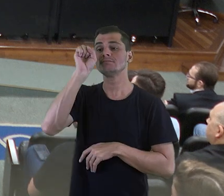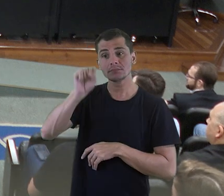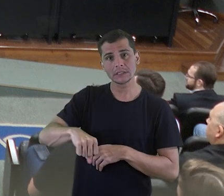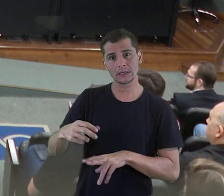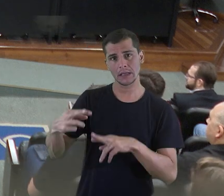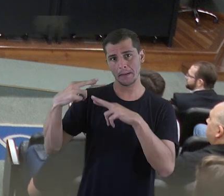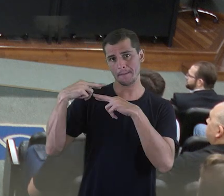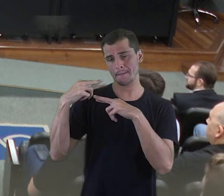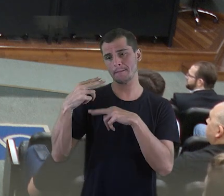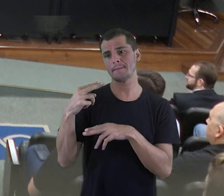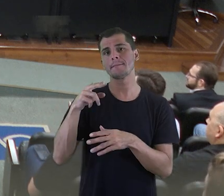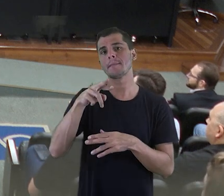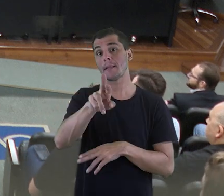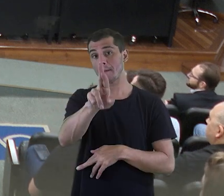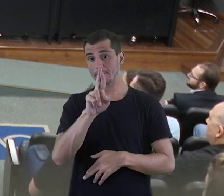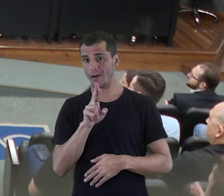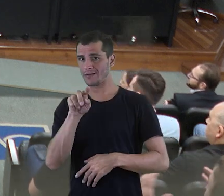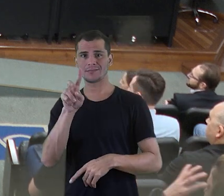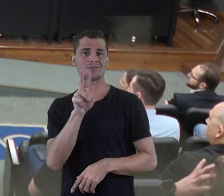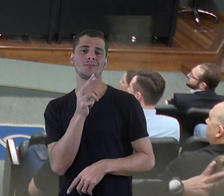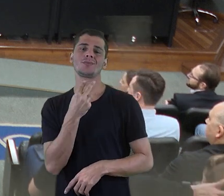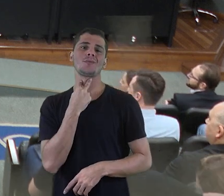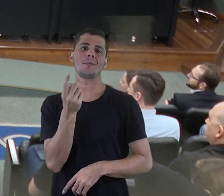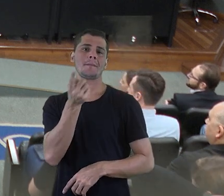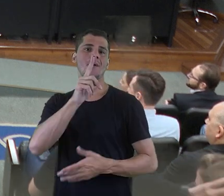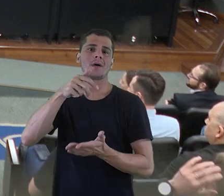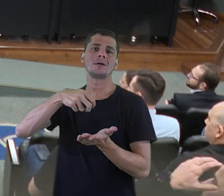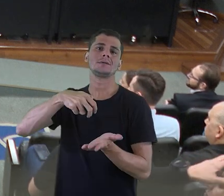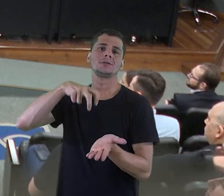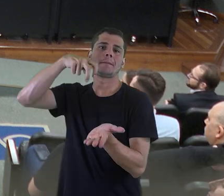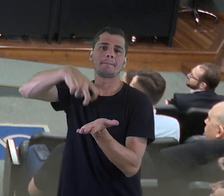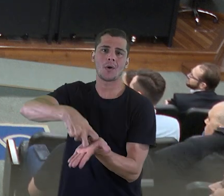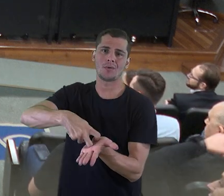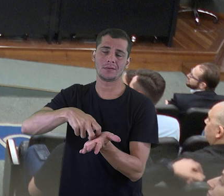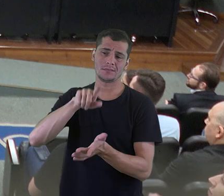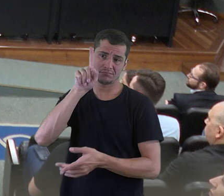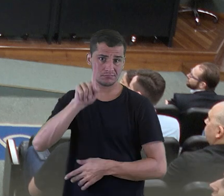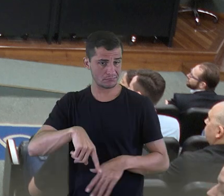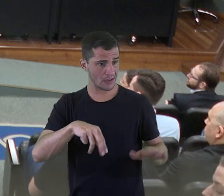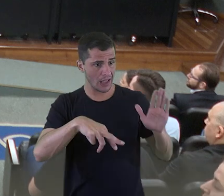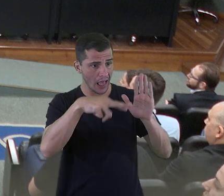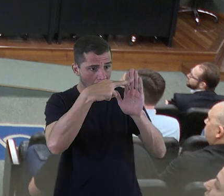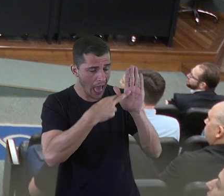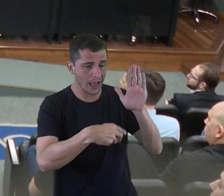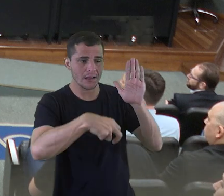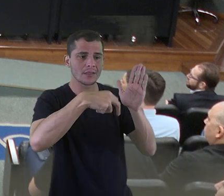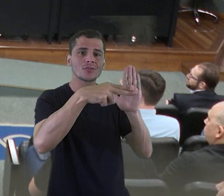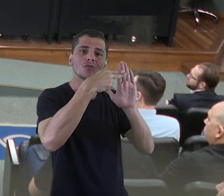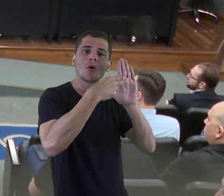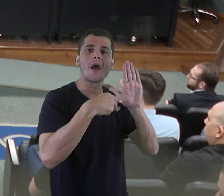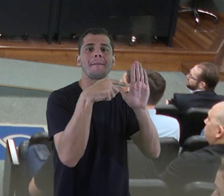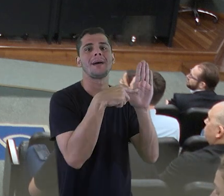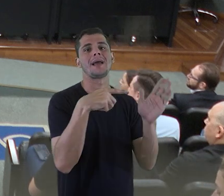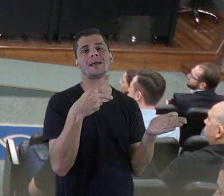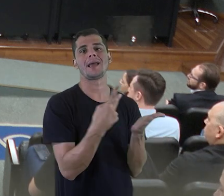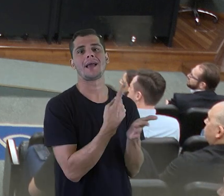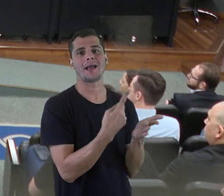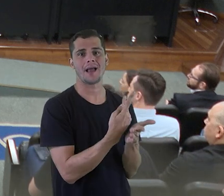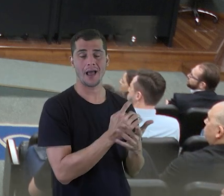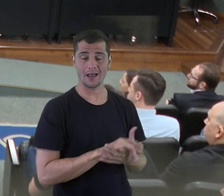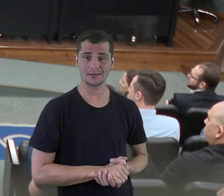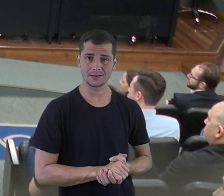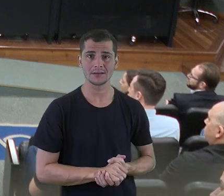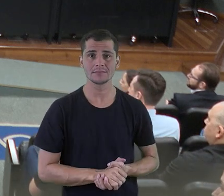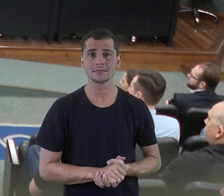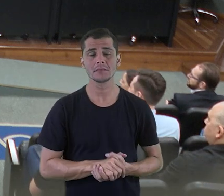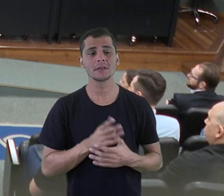concreto ah pirante isso aí é utopia não em 2018 o ministro Benjamin Ziller no TCU e